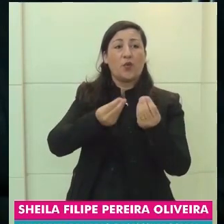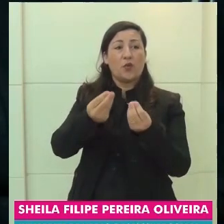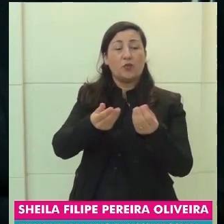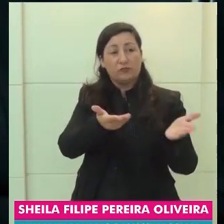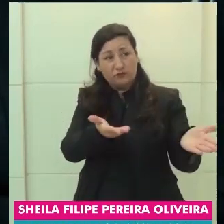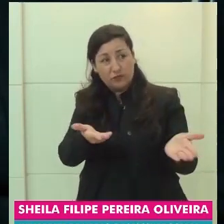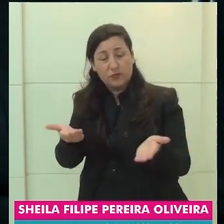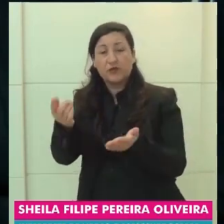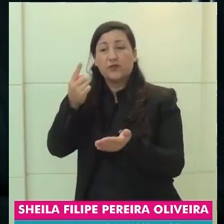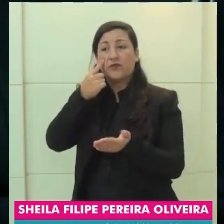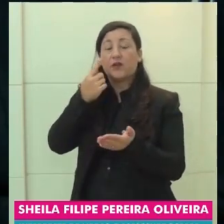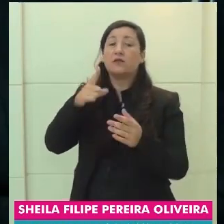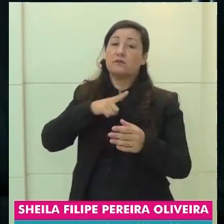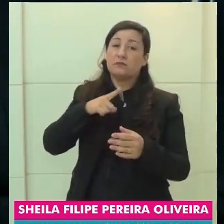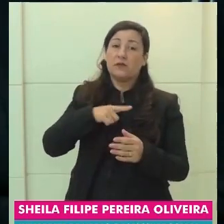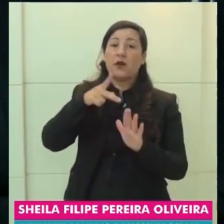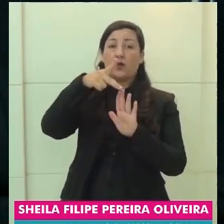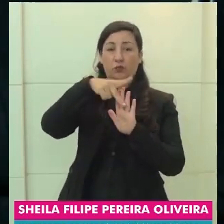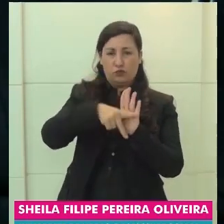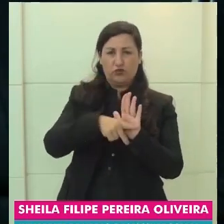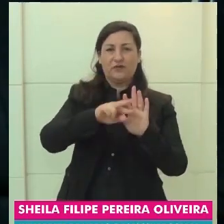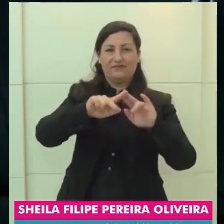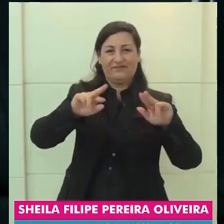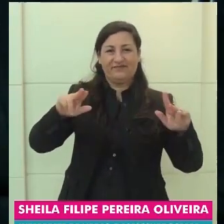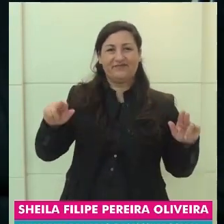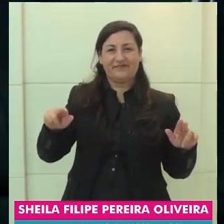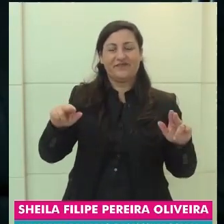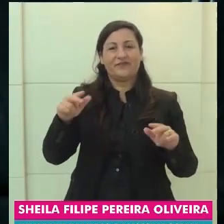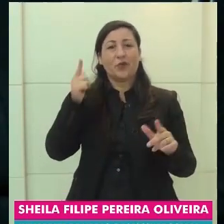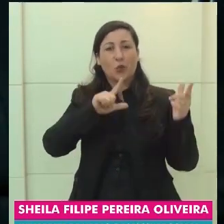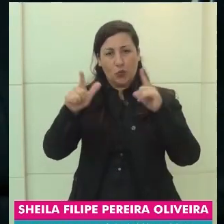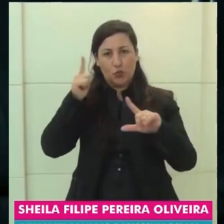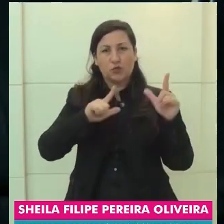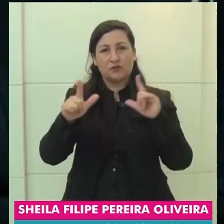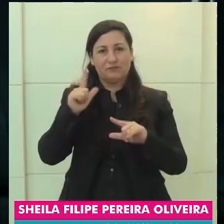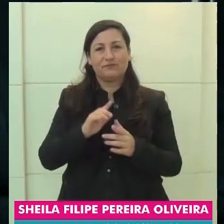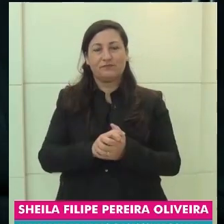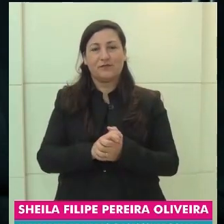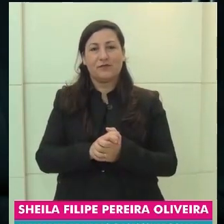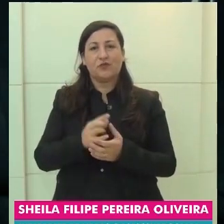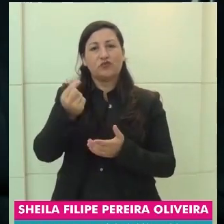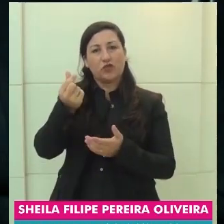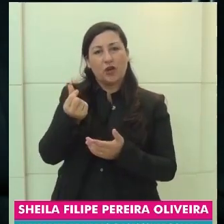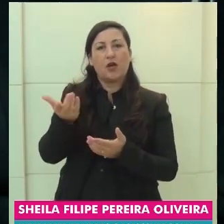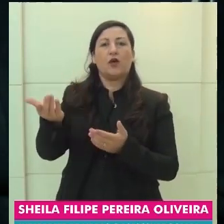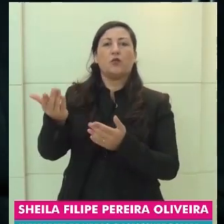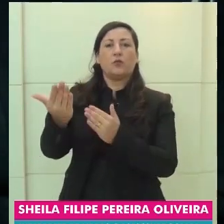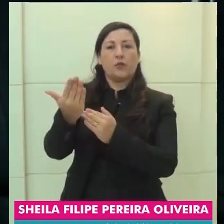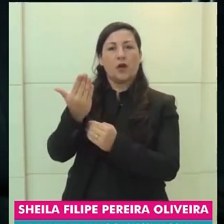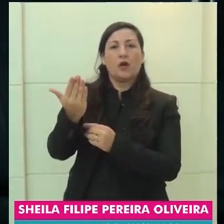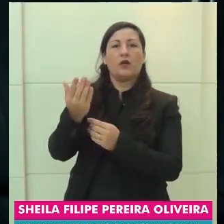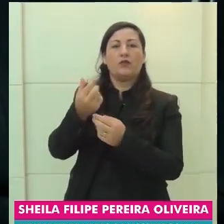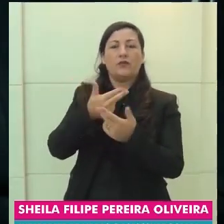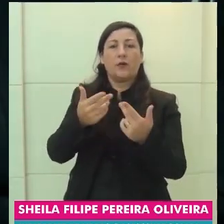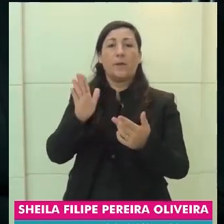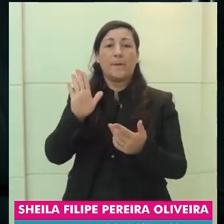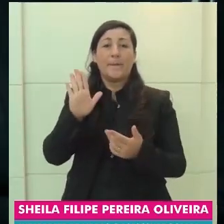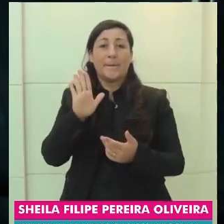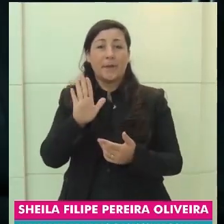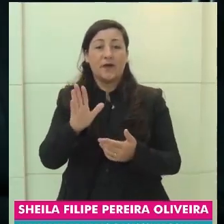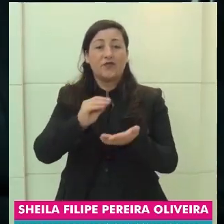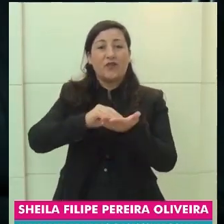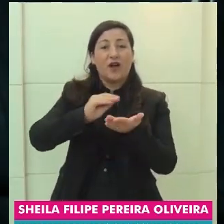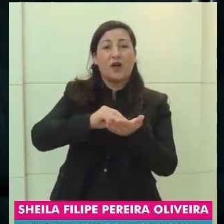bastante projetos do fundo social, sabe? A gente consegue e a gente conseguiu atender a falta de materiais